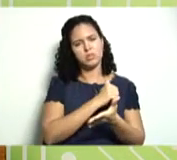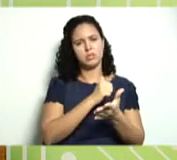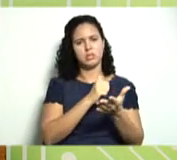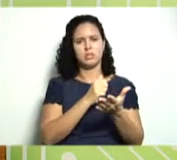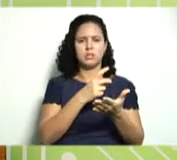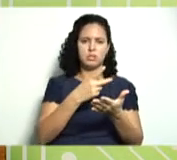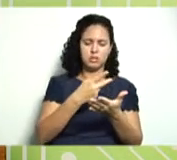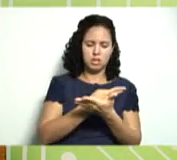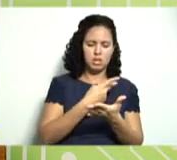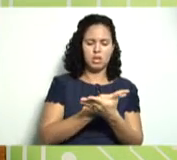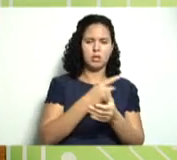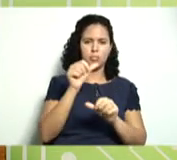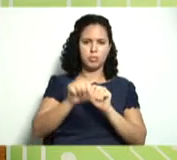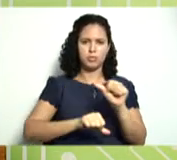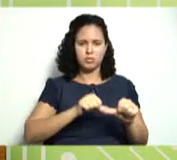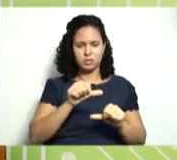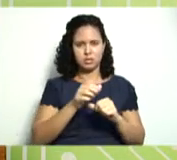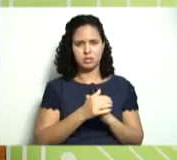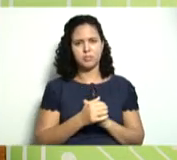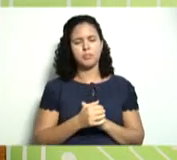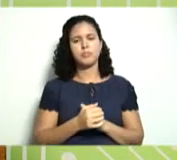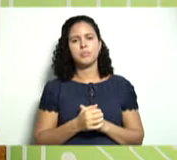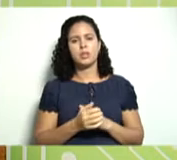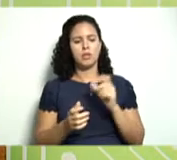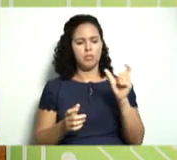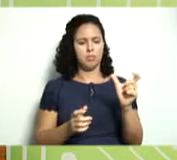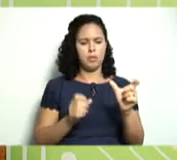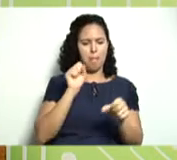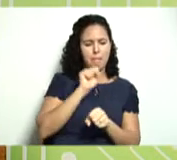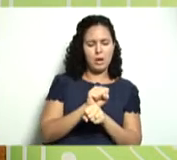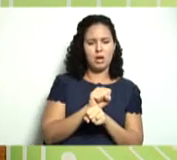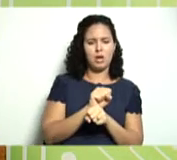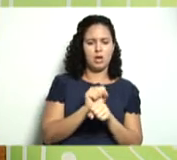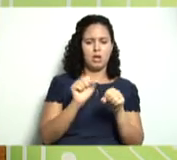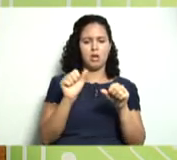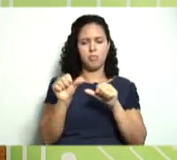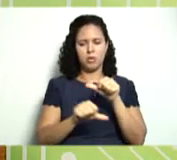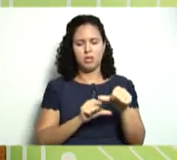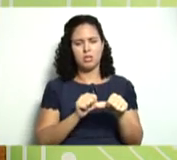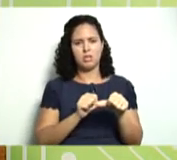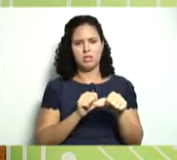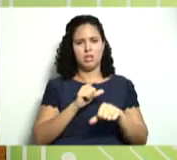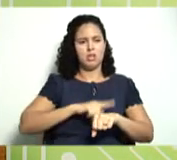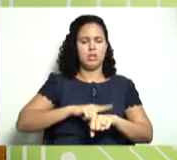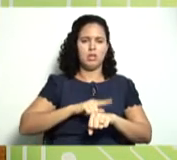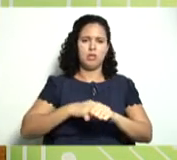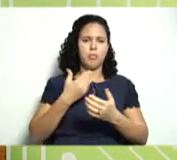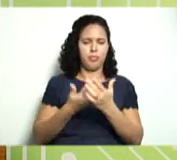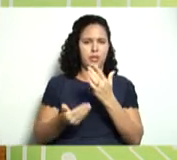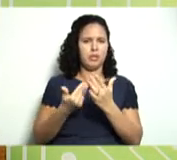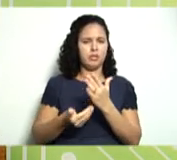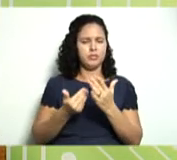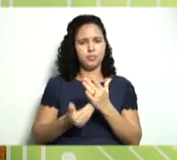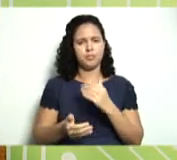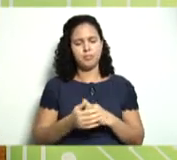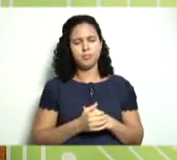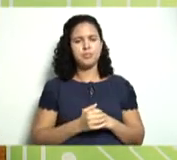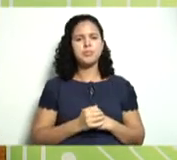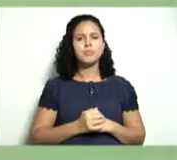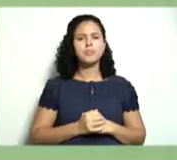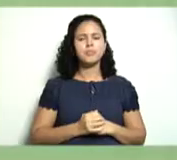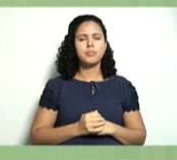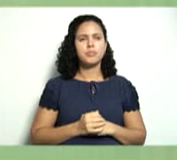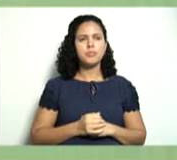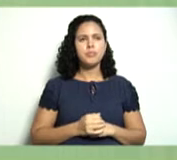dessa você tem que parar a digitação e tem que formatar com certeza você vai perder muito tempo ouvi aqui ó quando